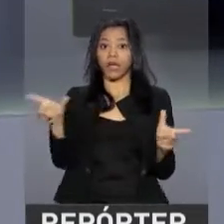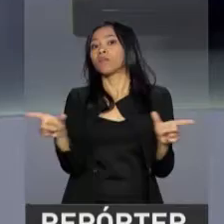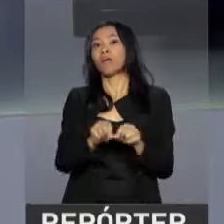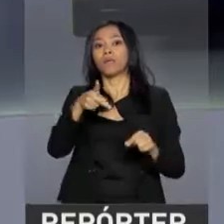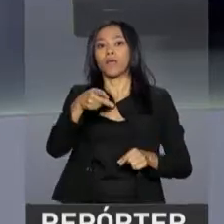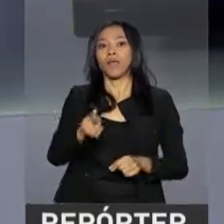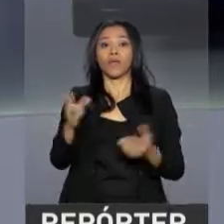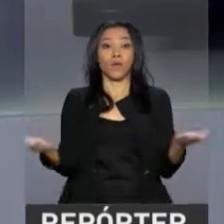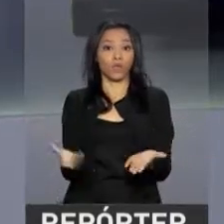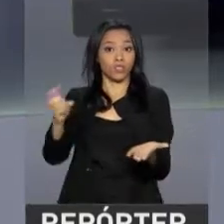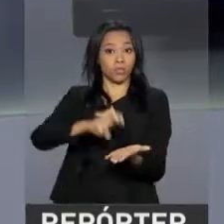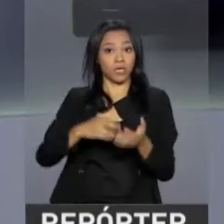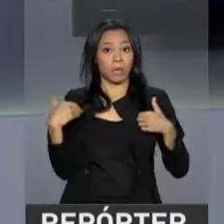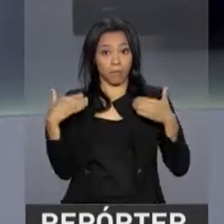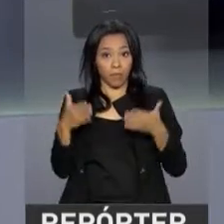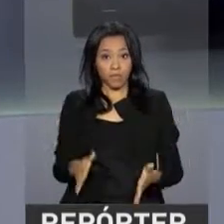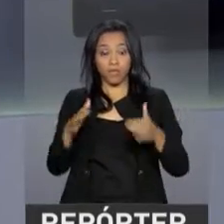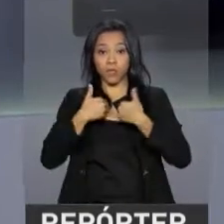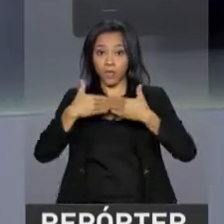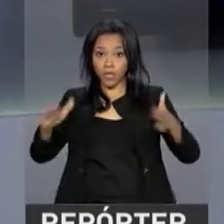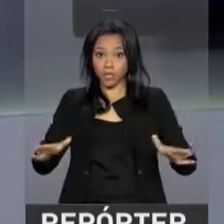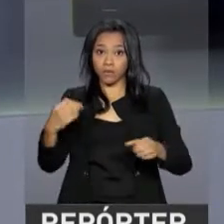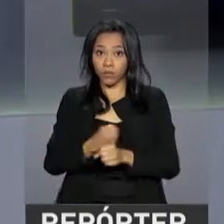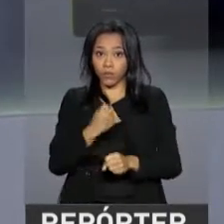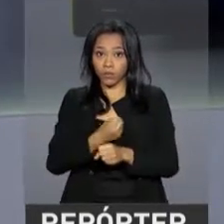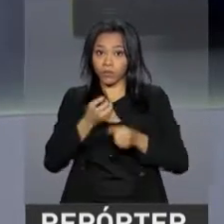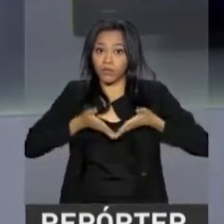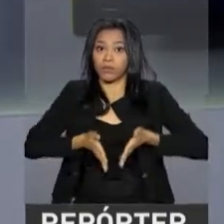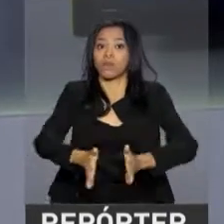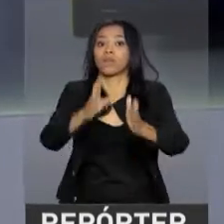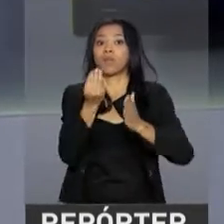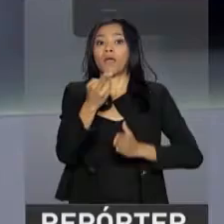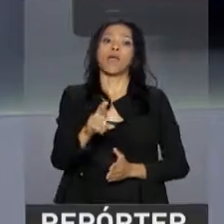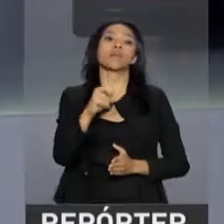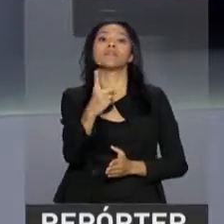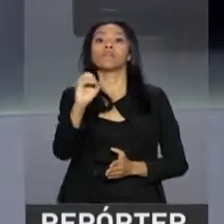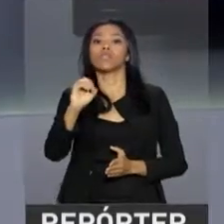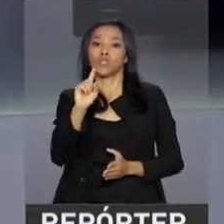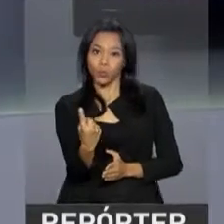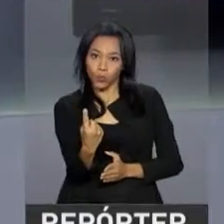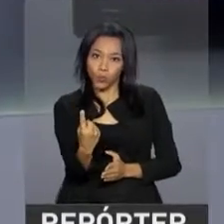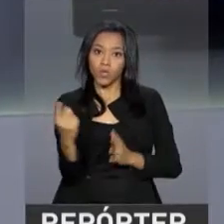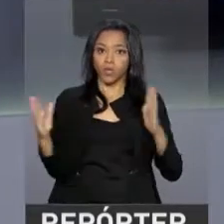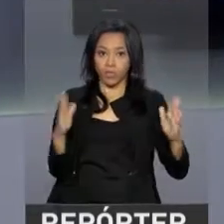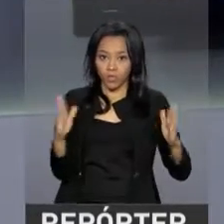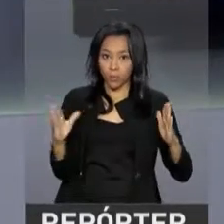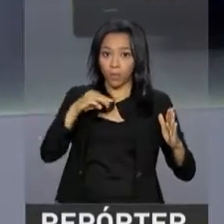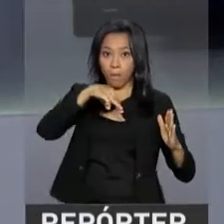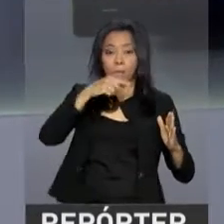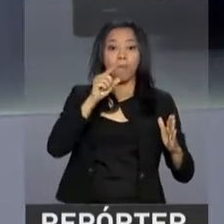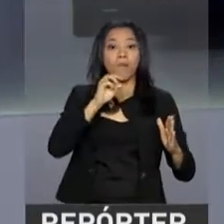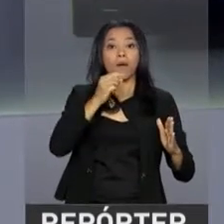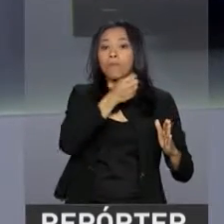pela manhã da inauguração da obra de duplicação da rodovia BR-101 no trecho que liga Maceió a